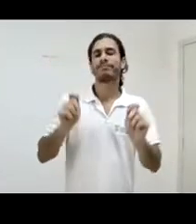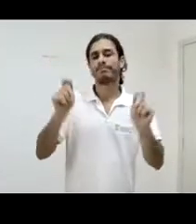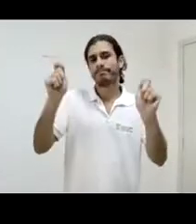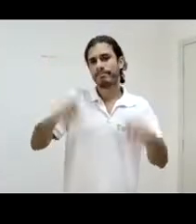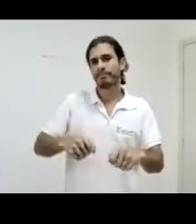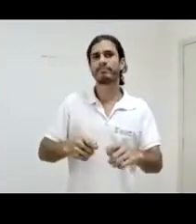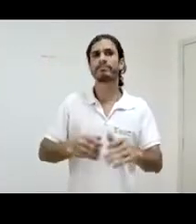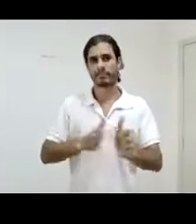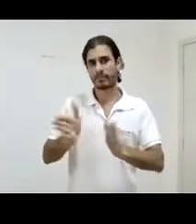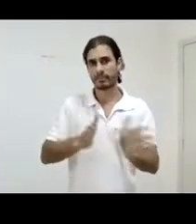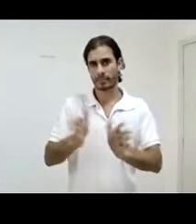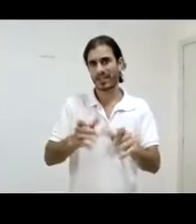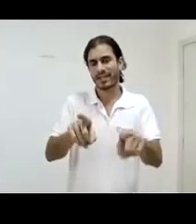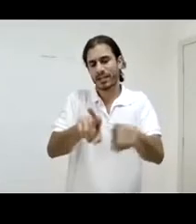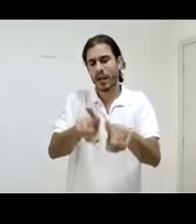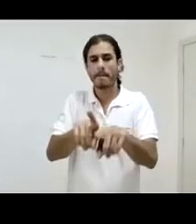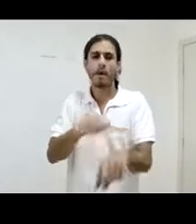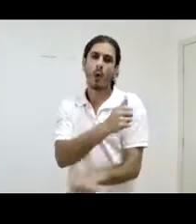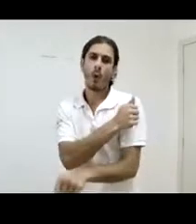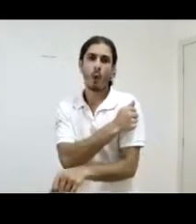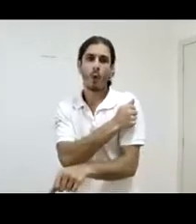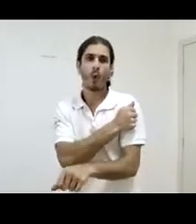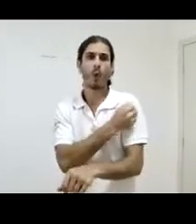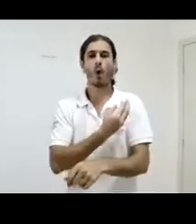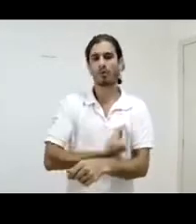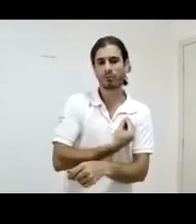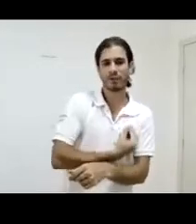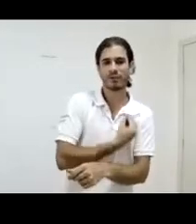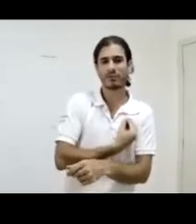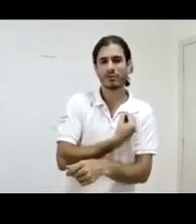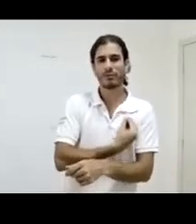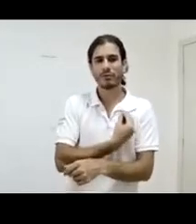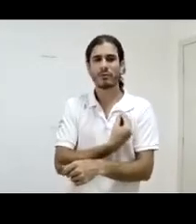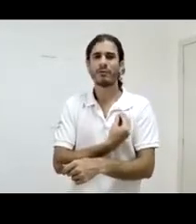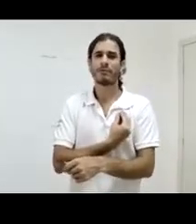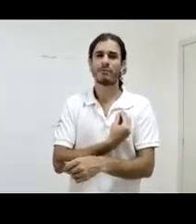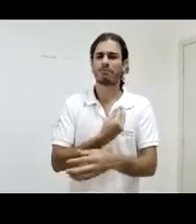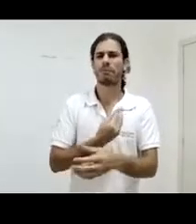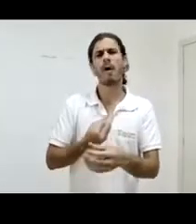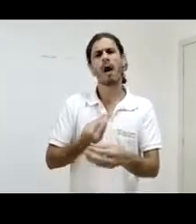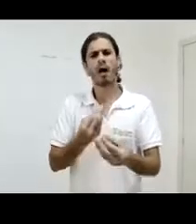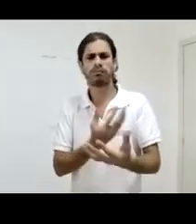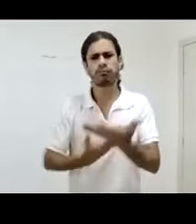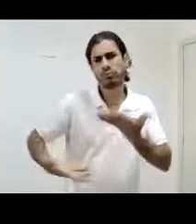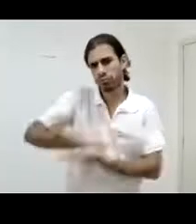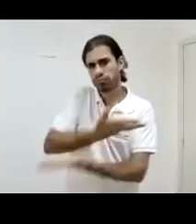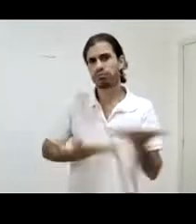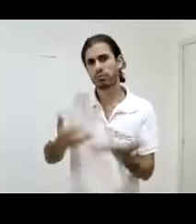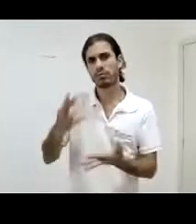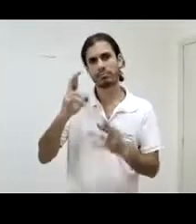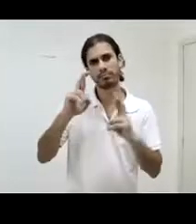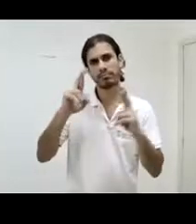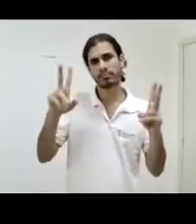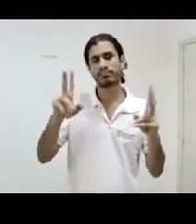vai aprender, que ele aprenda a conviver com a diferença, mudando o seu olhar, né? Bom, gente, é isso.